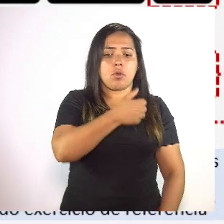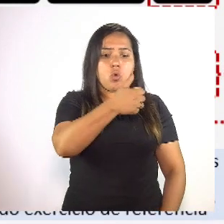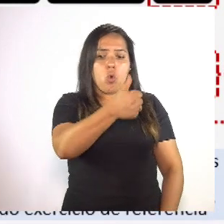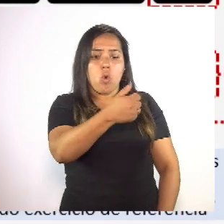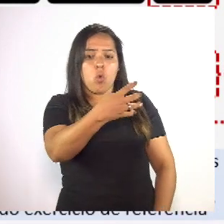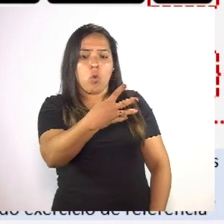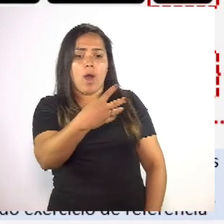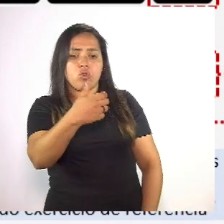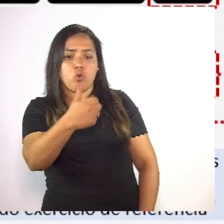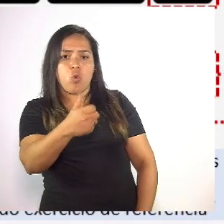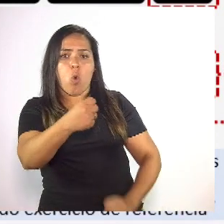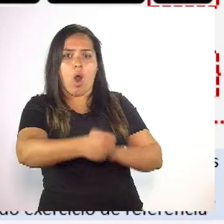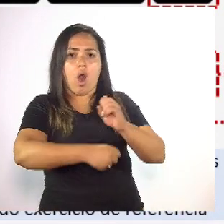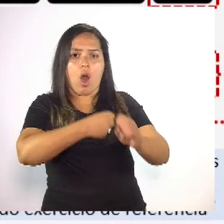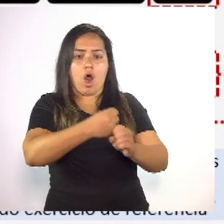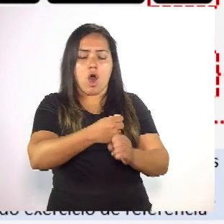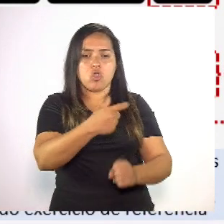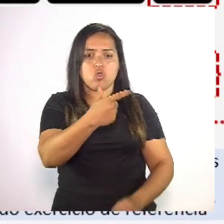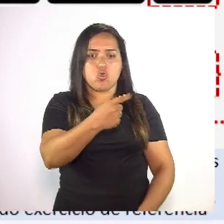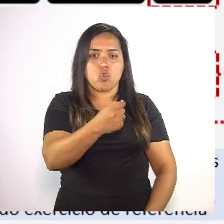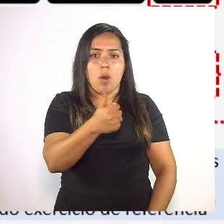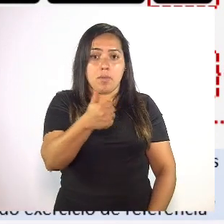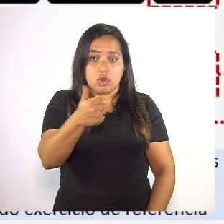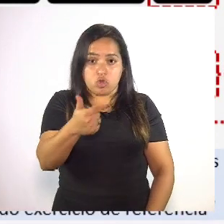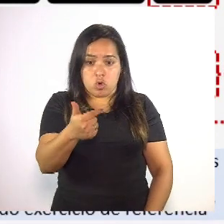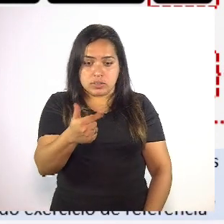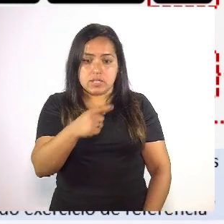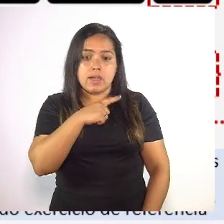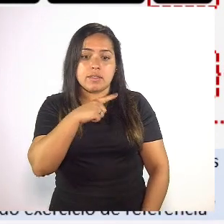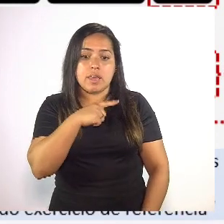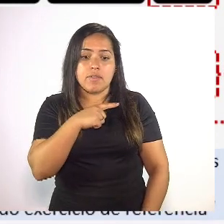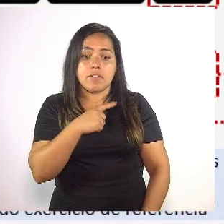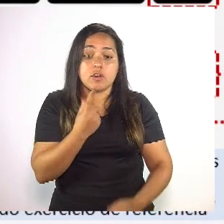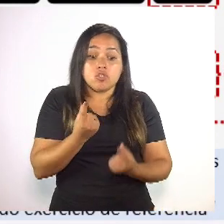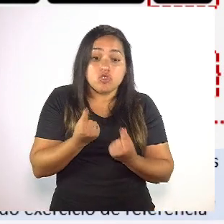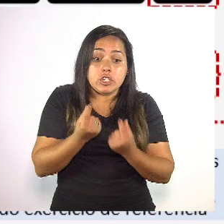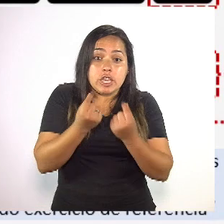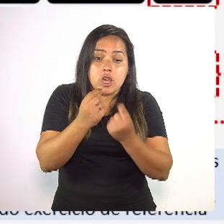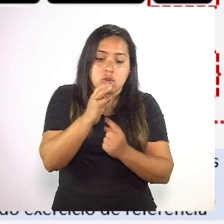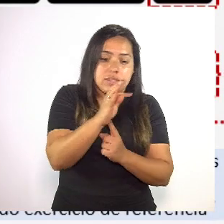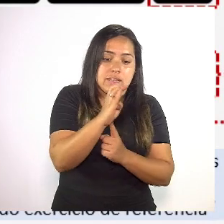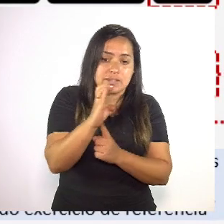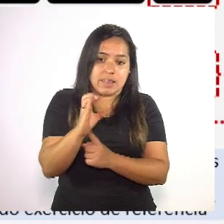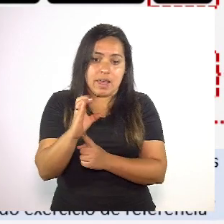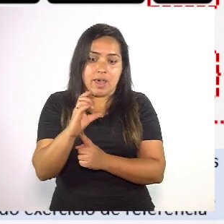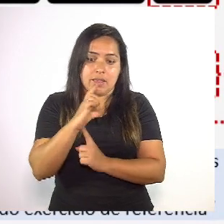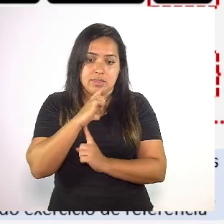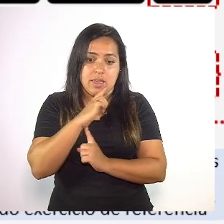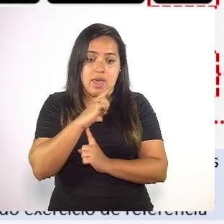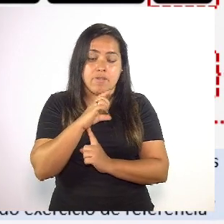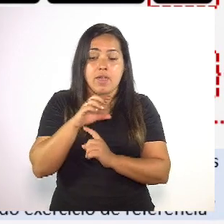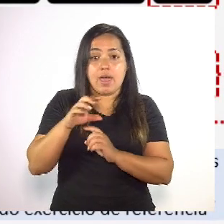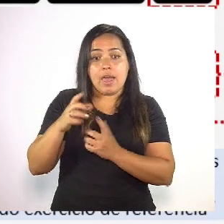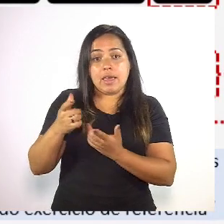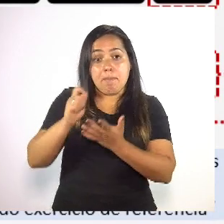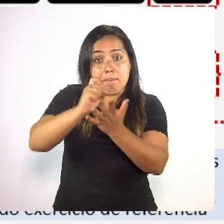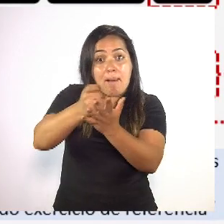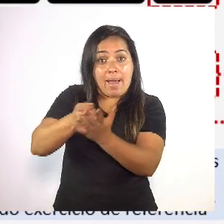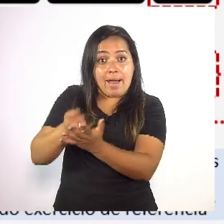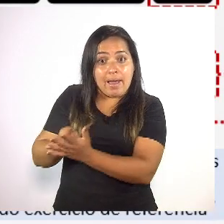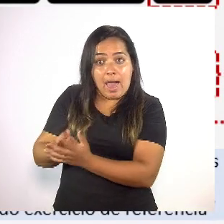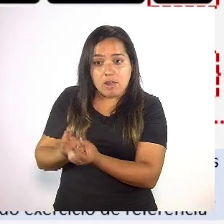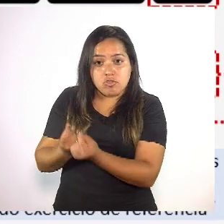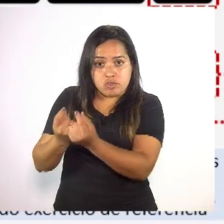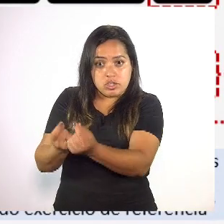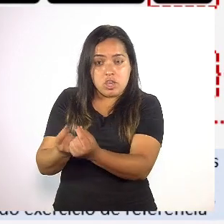TCE 248 milhões de reais em despesas de saúde, ou seja, o TCE entendeu que a liquidação daquelas despesas, elas